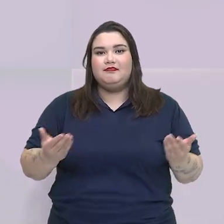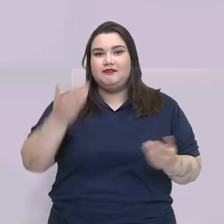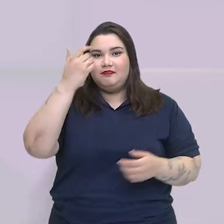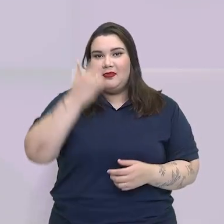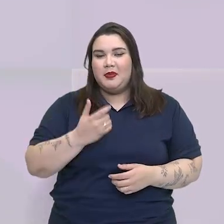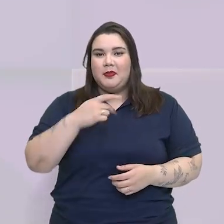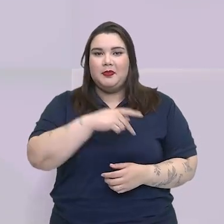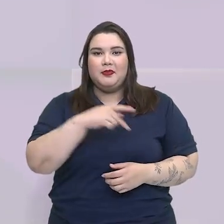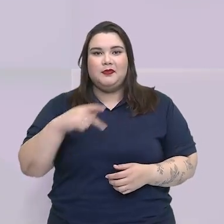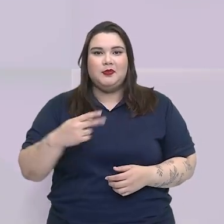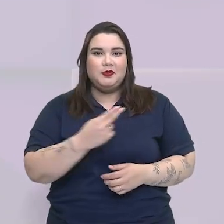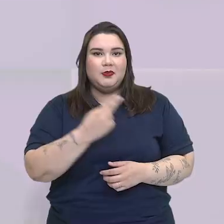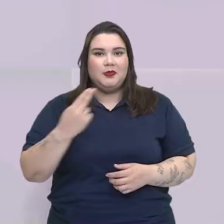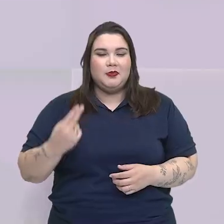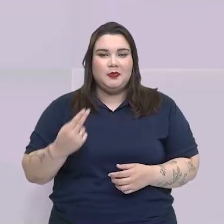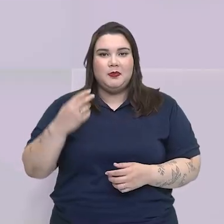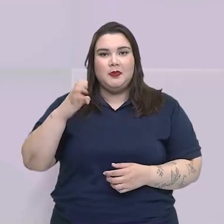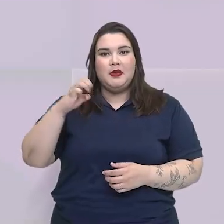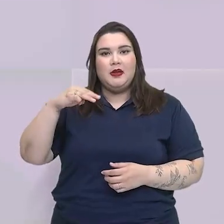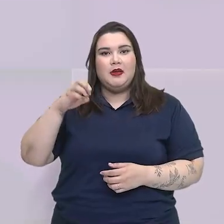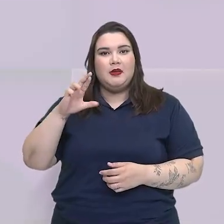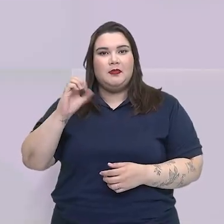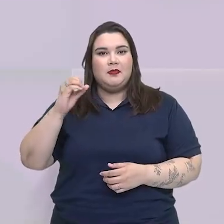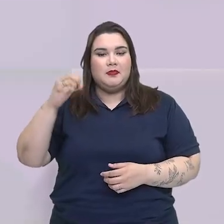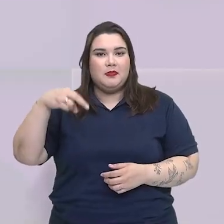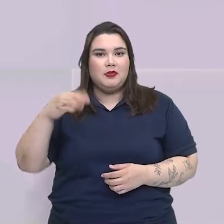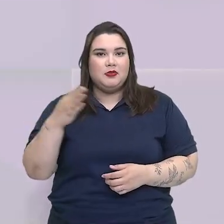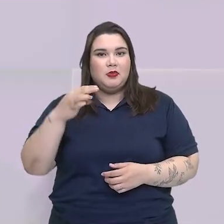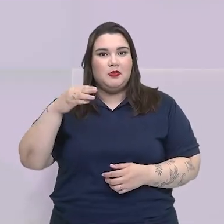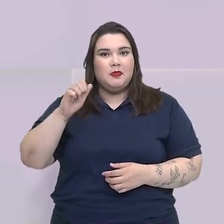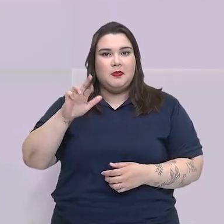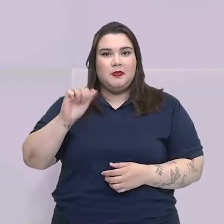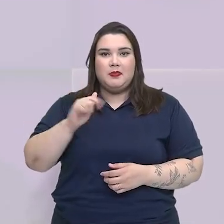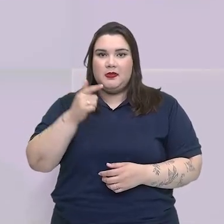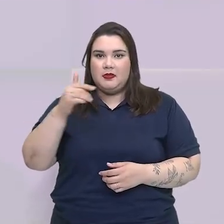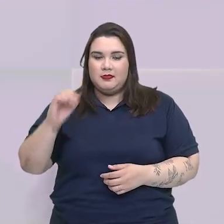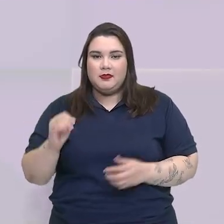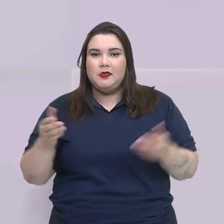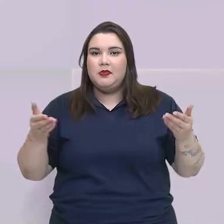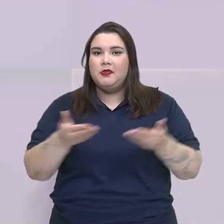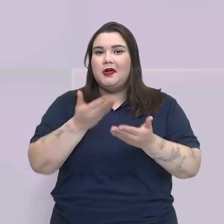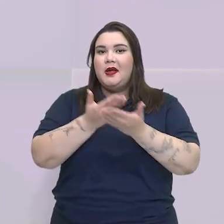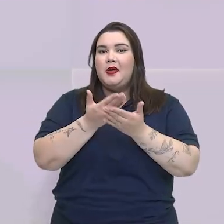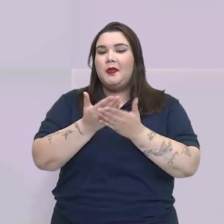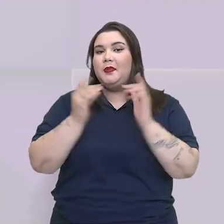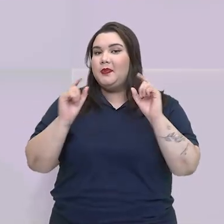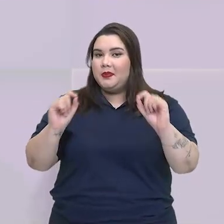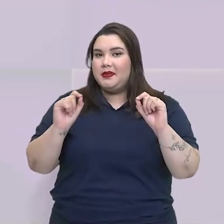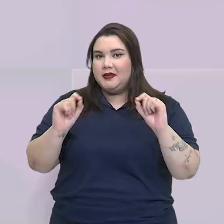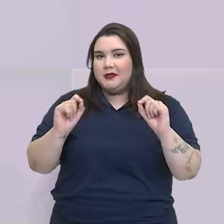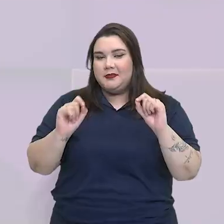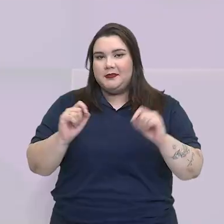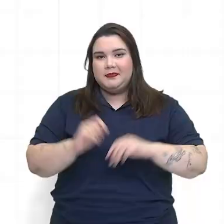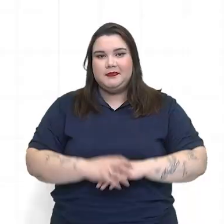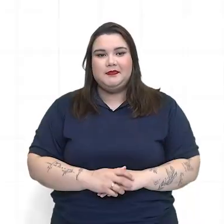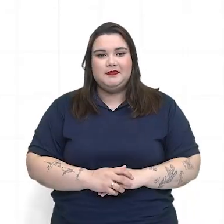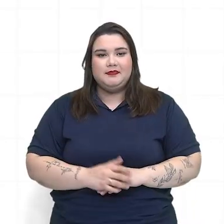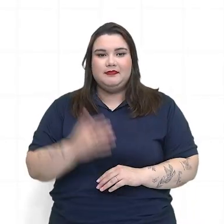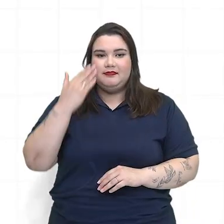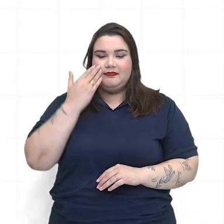com vocês, quem vos fala é o professor Emerson Marão e vamos ver o que nos aguarda para a nossa aula de